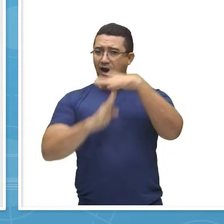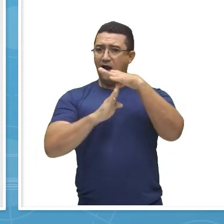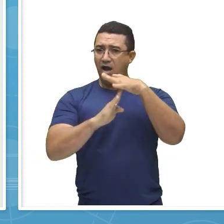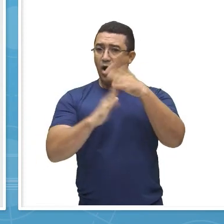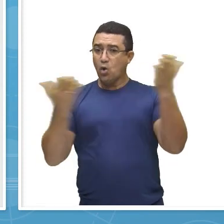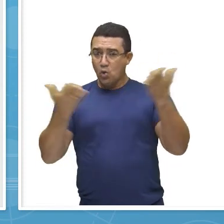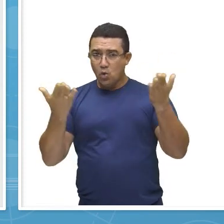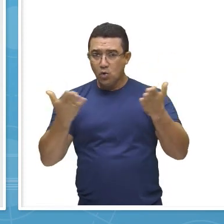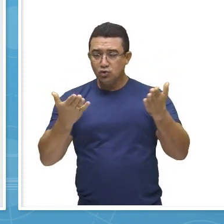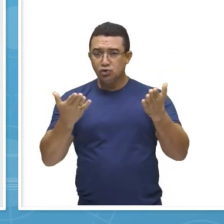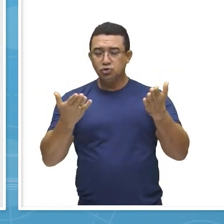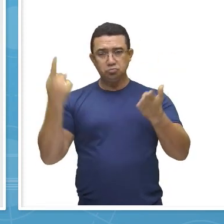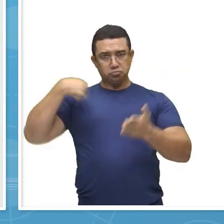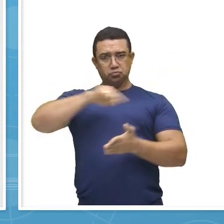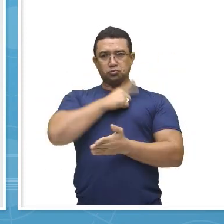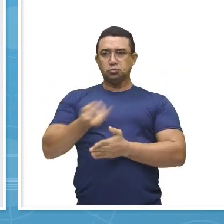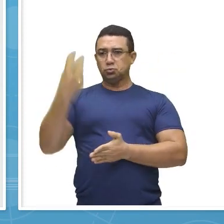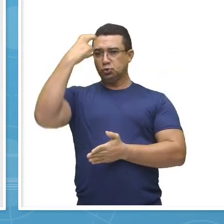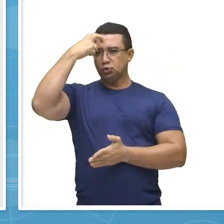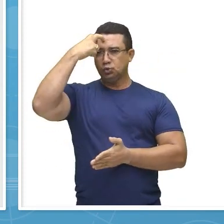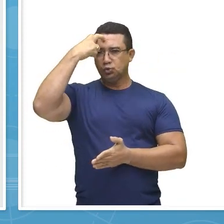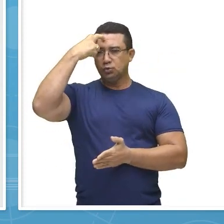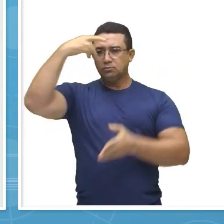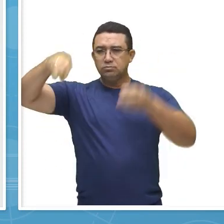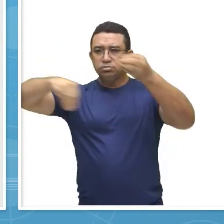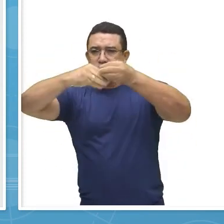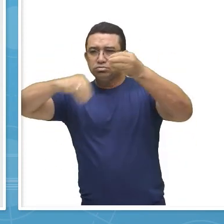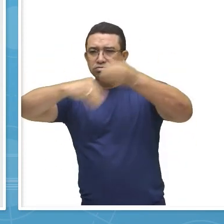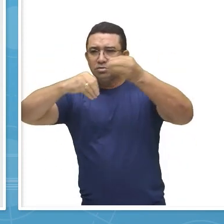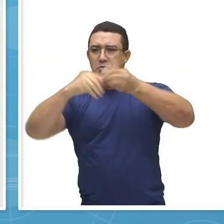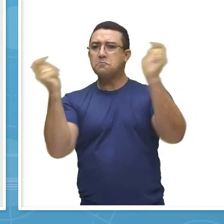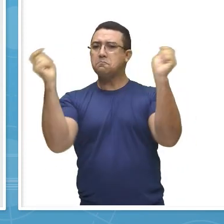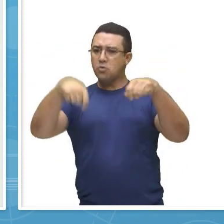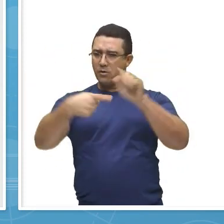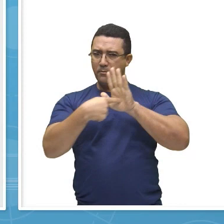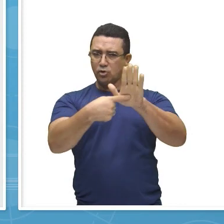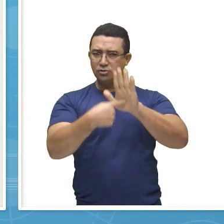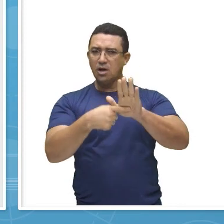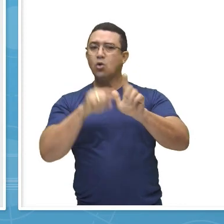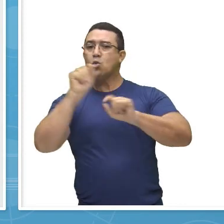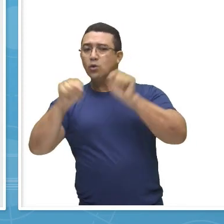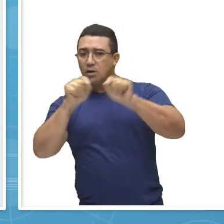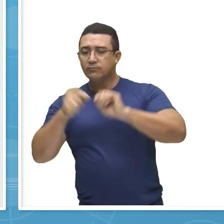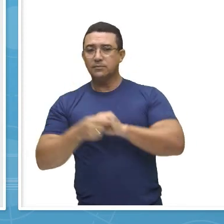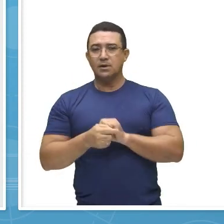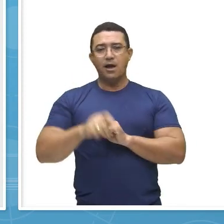cultura. Dentre essas contribuições, podemos destacar alternativa A,